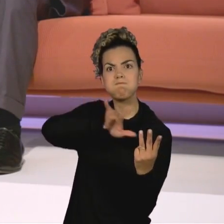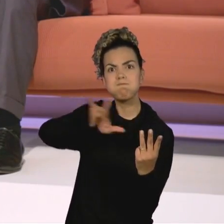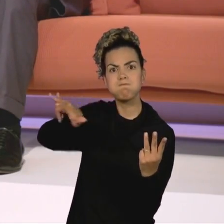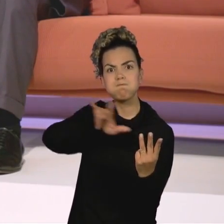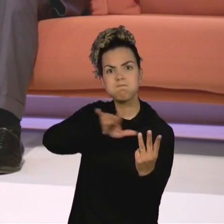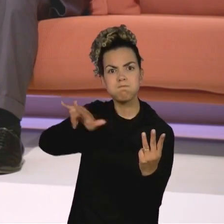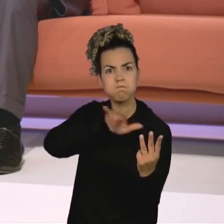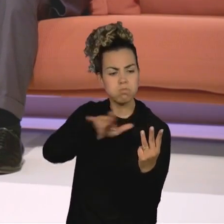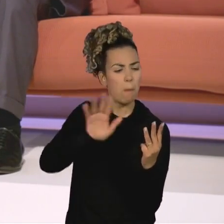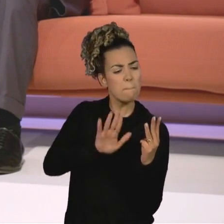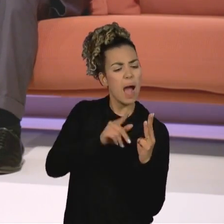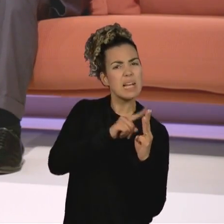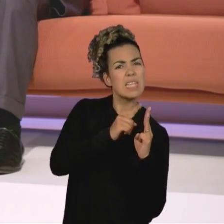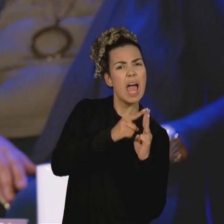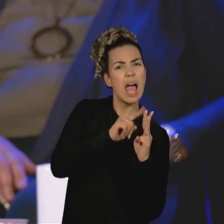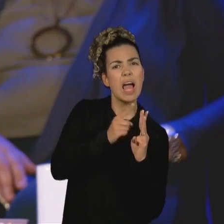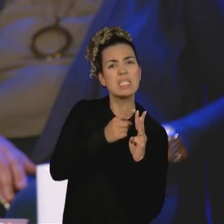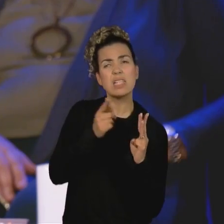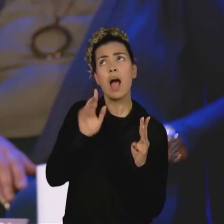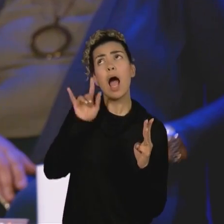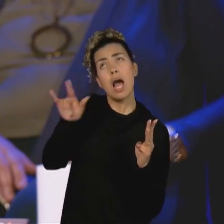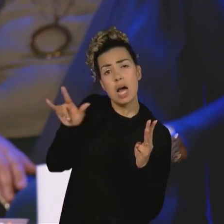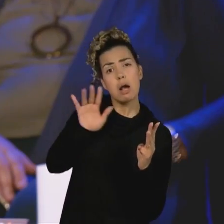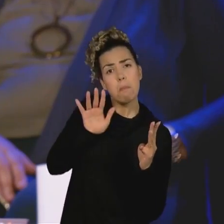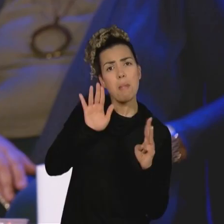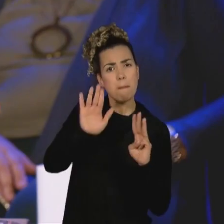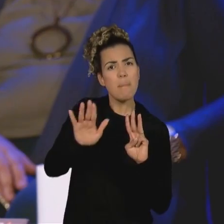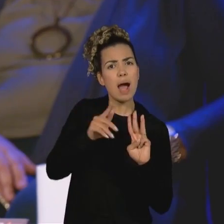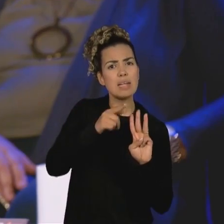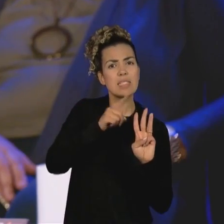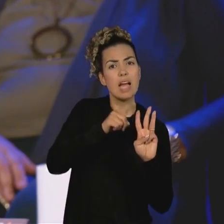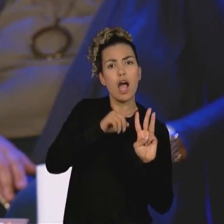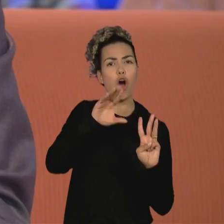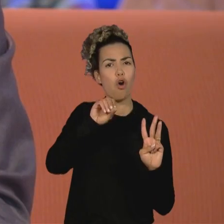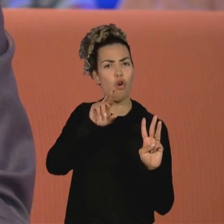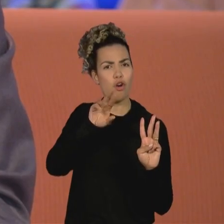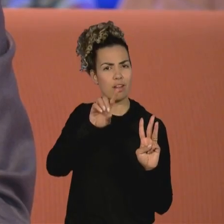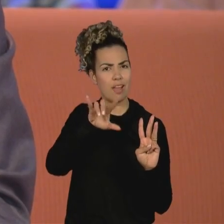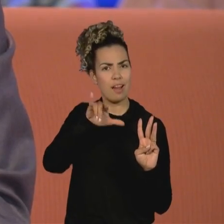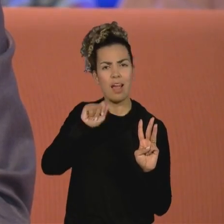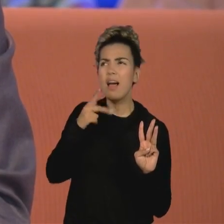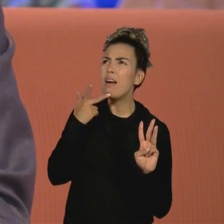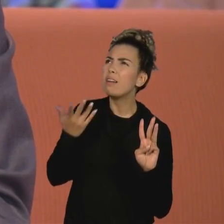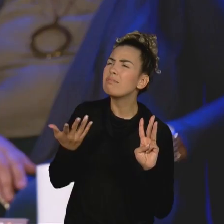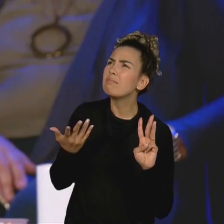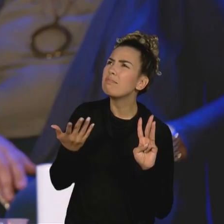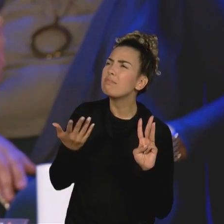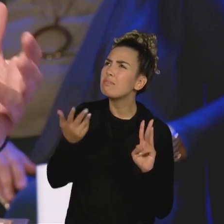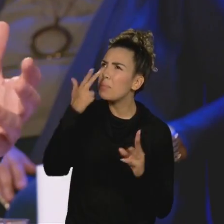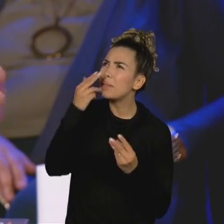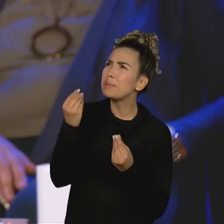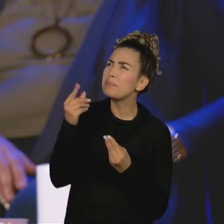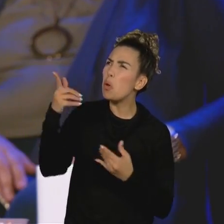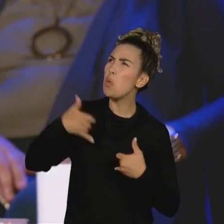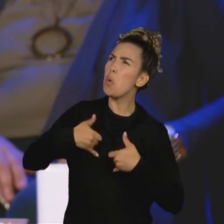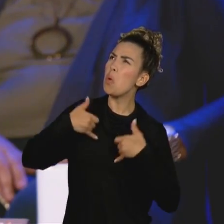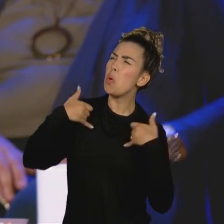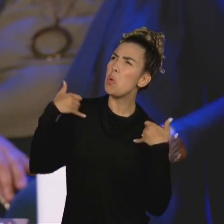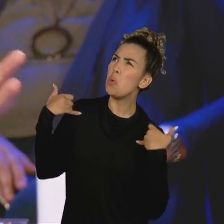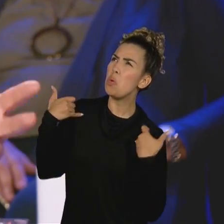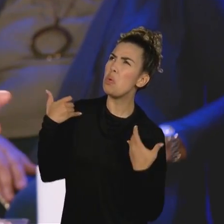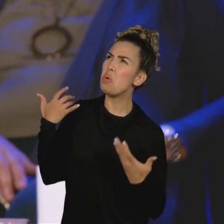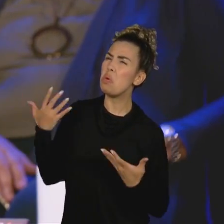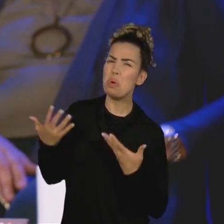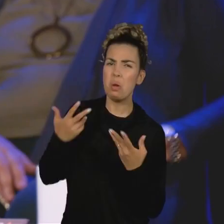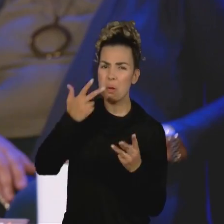um absurdo, essa vaidade exagerada dele. A Cordélia. Aí ele vai e divide o reino entre as 2 filhas. E